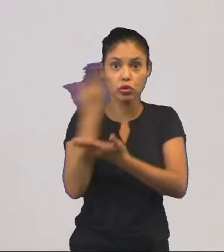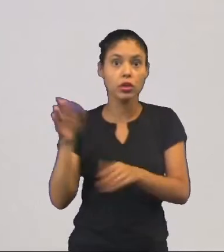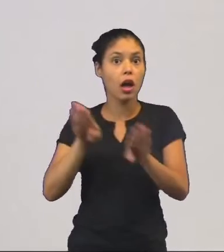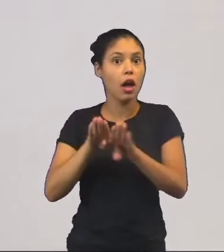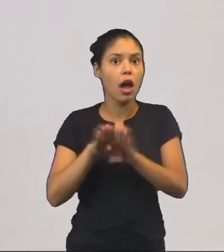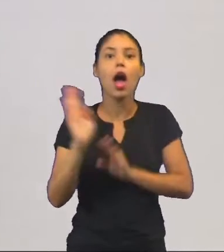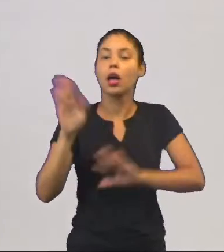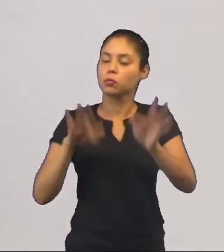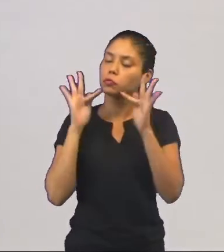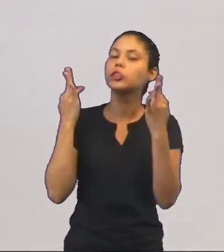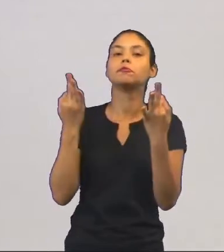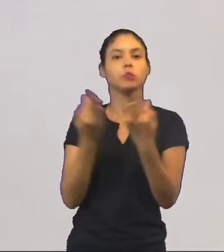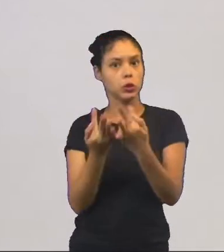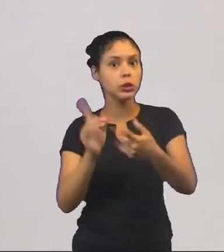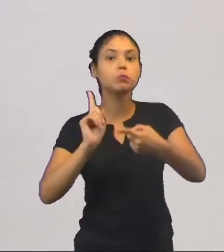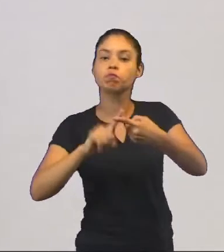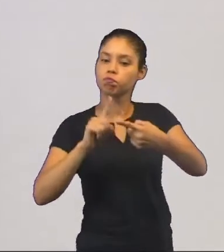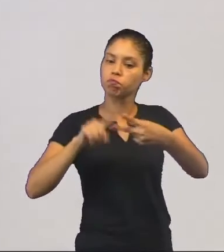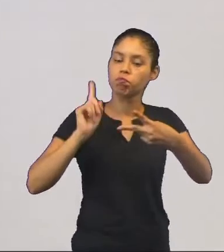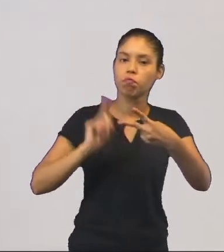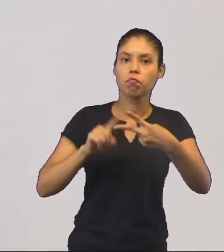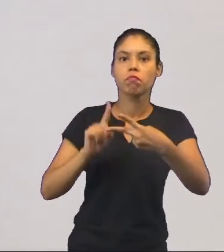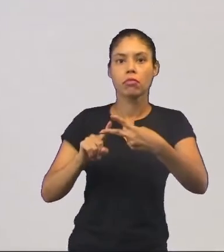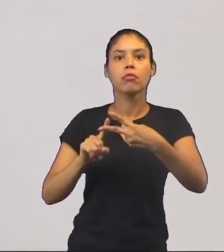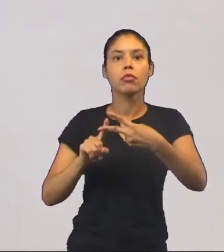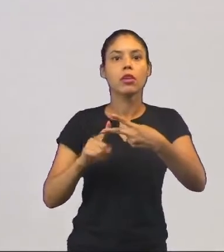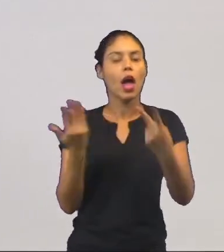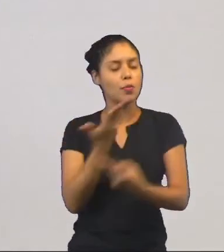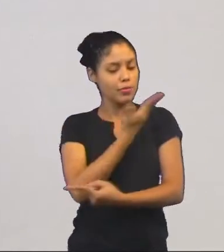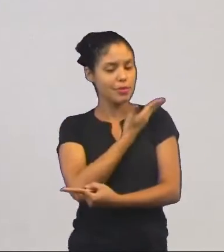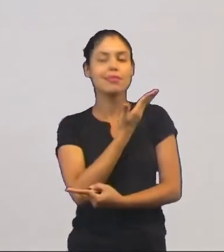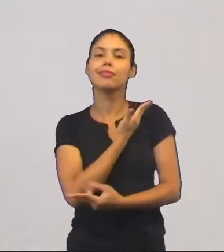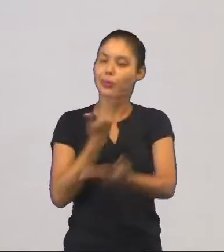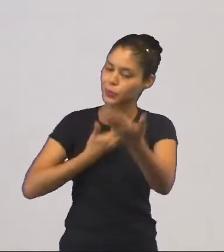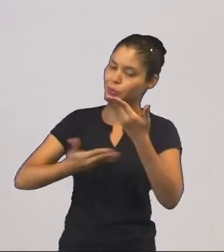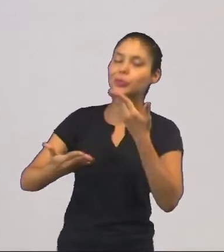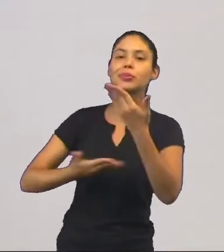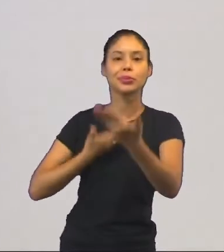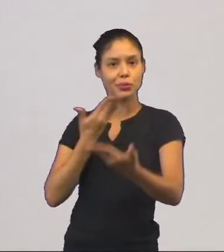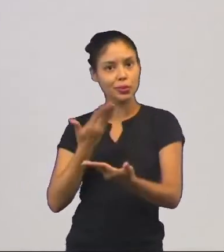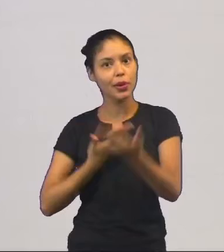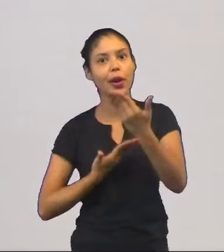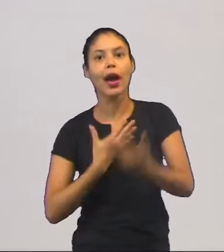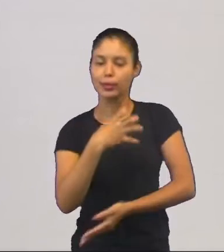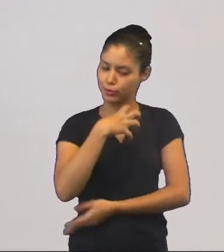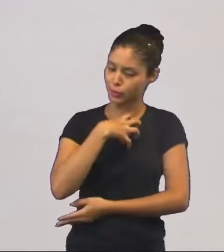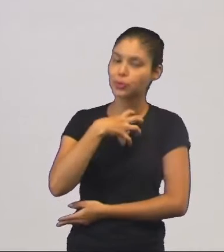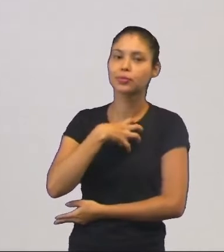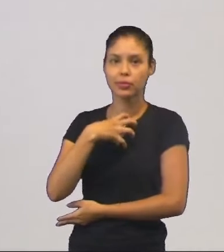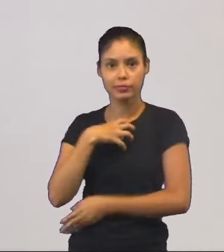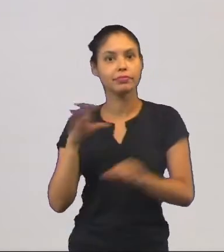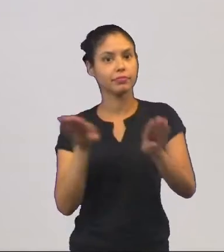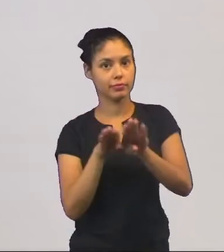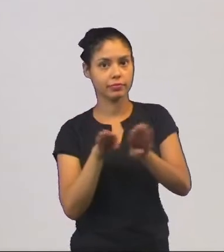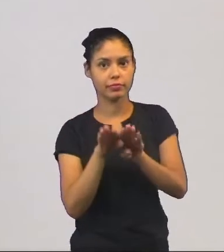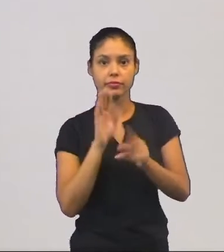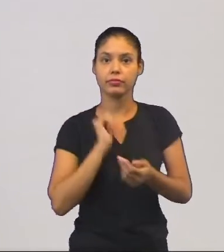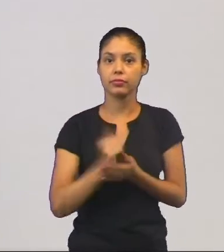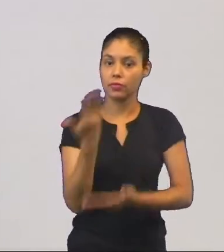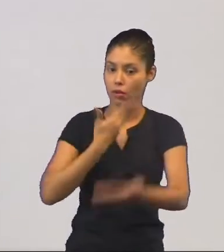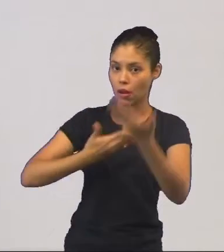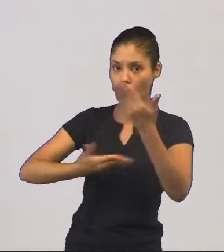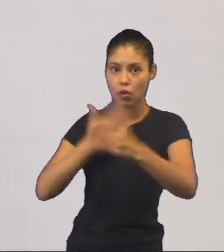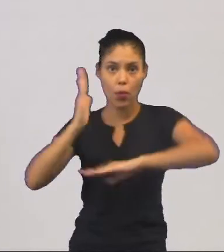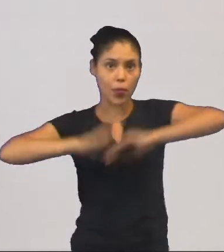no ambiente familiar, eu transito no ambiente entre os amigos, existe o relacionamento sentimental, existe as